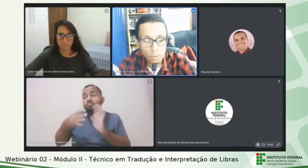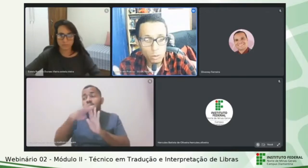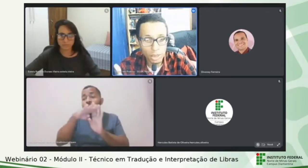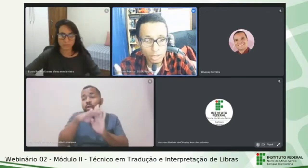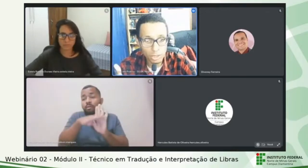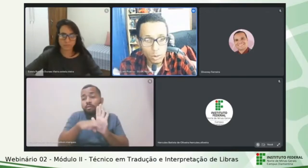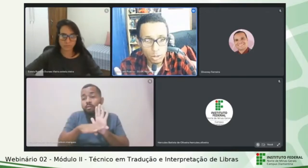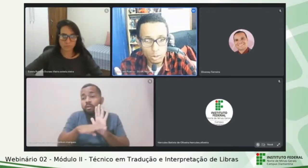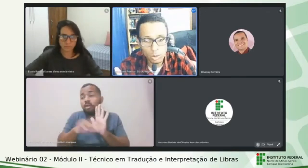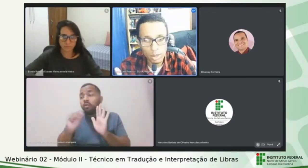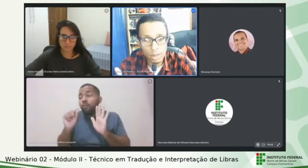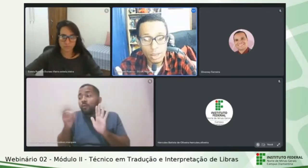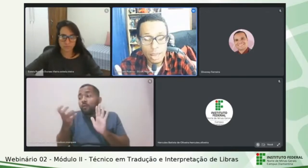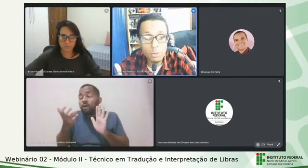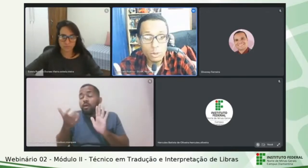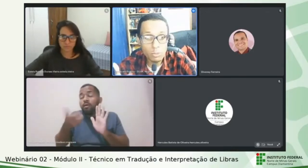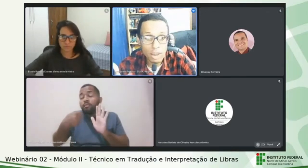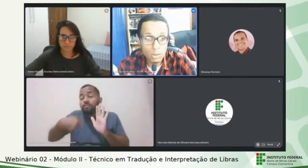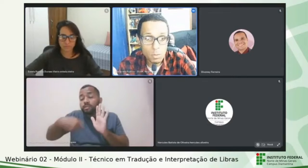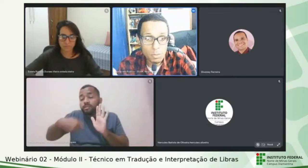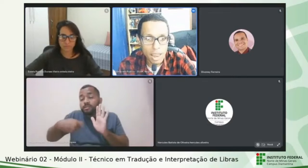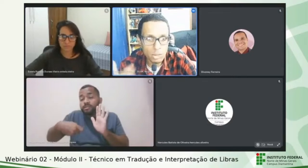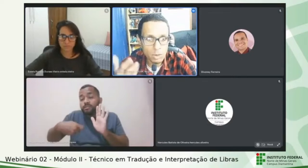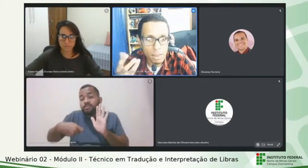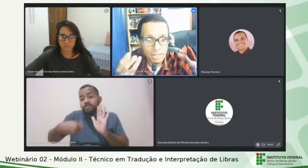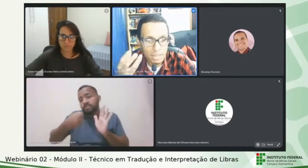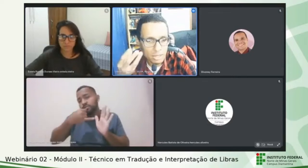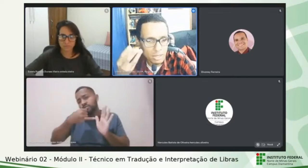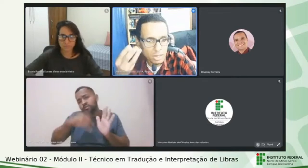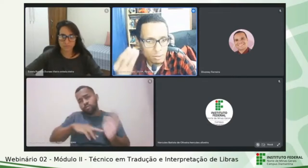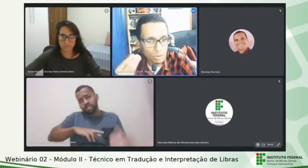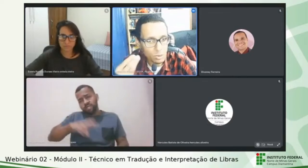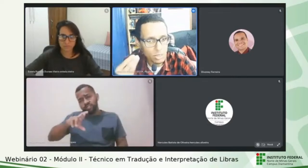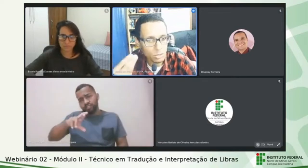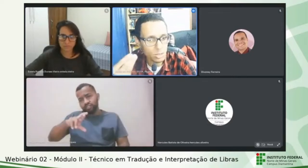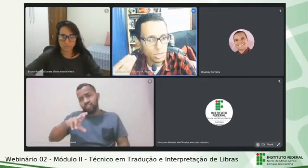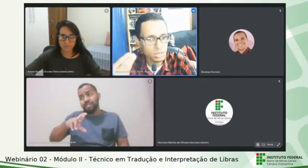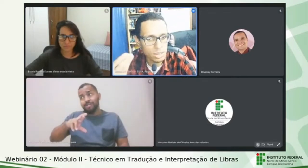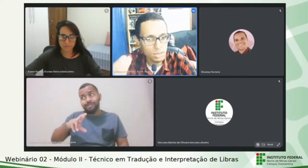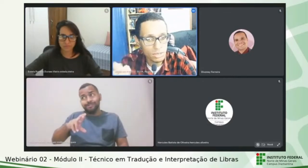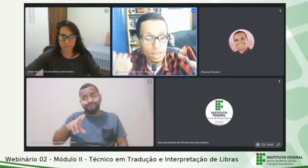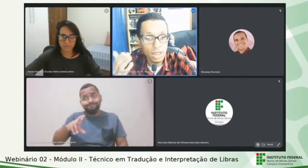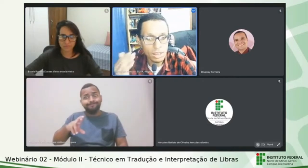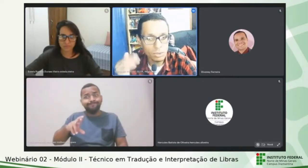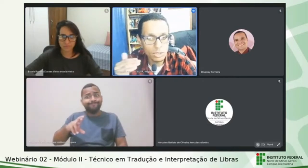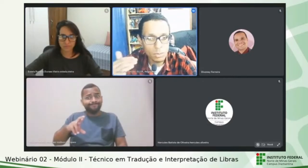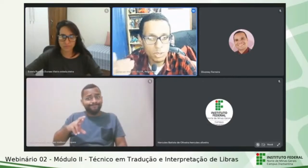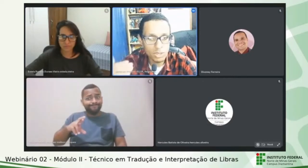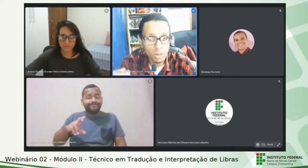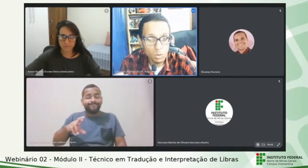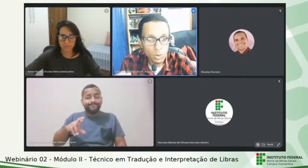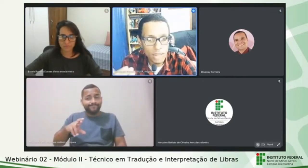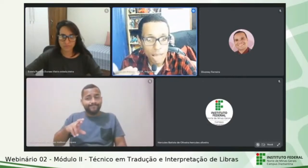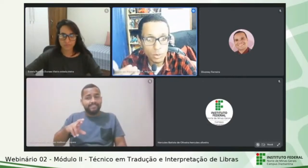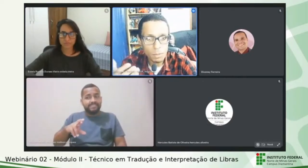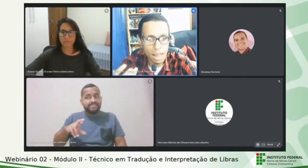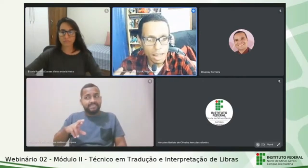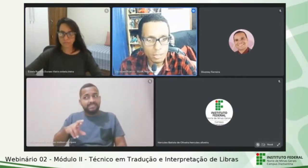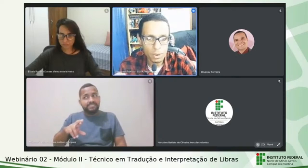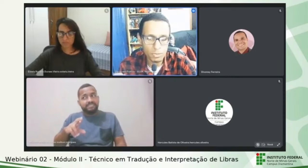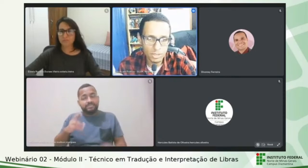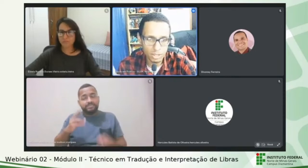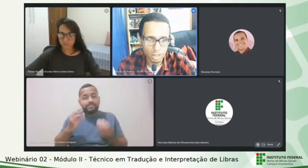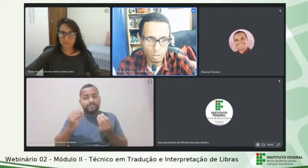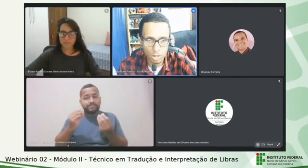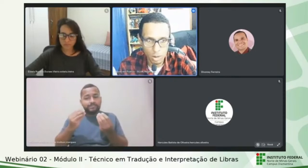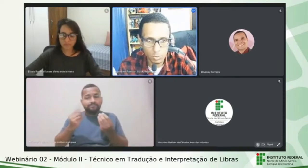no âmbito religioso, é muito mais complexo, é mais sensível, são textos sensíveis que você precisa ter um cuidado a mais